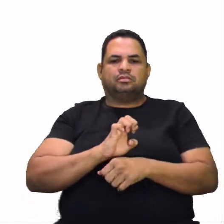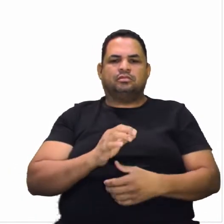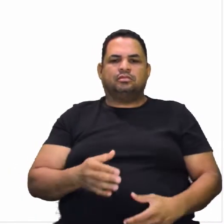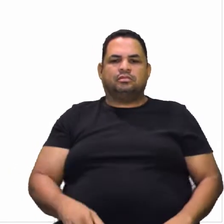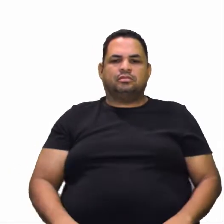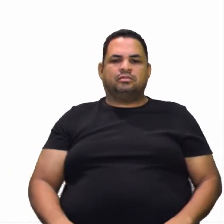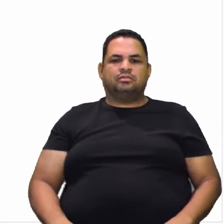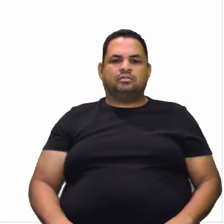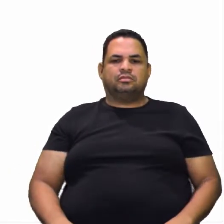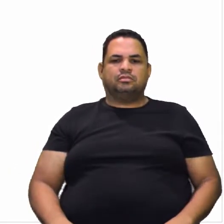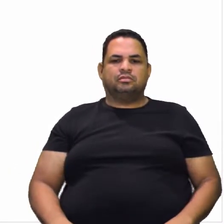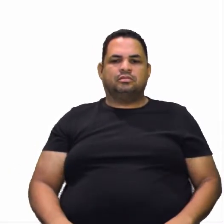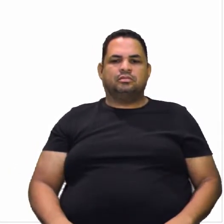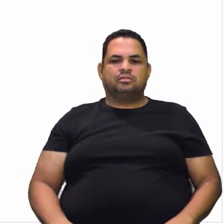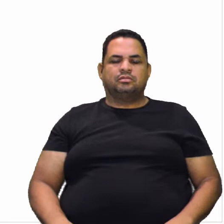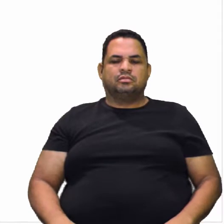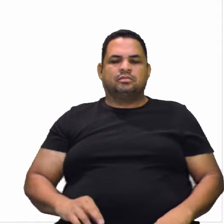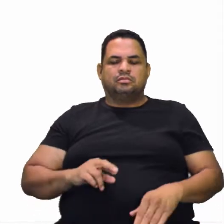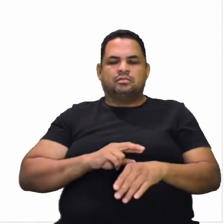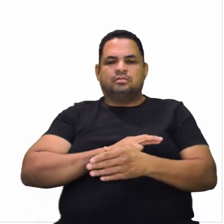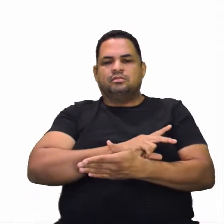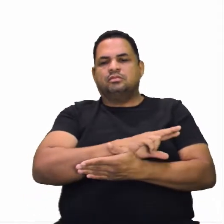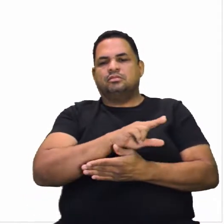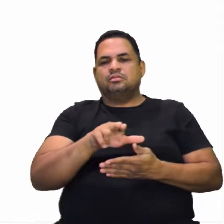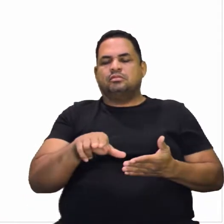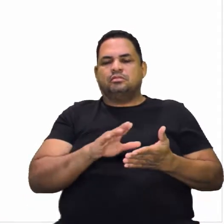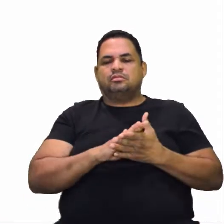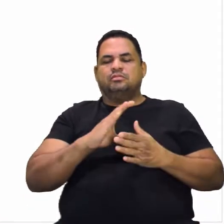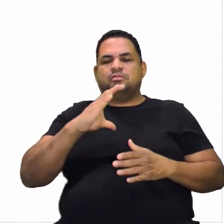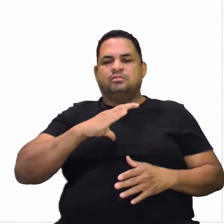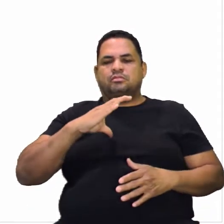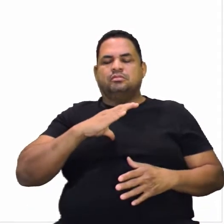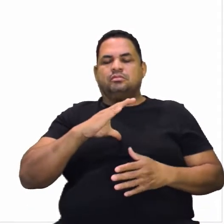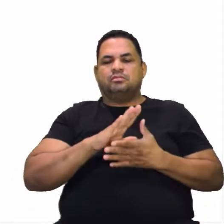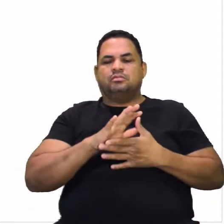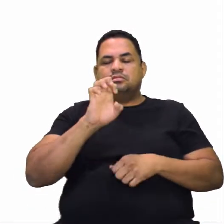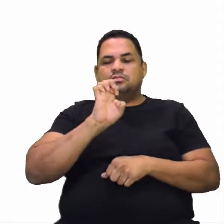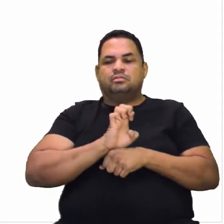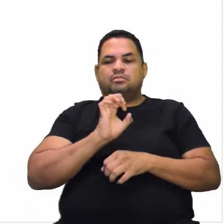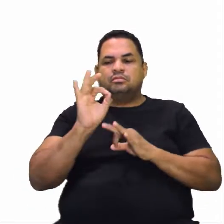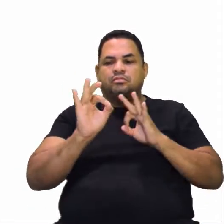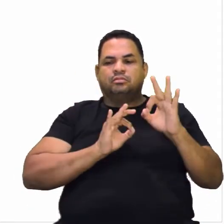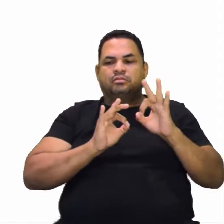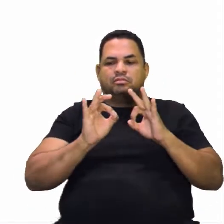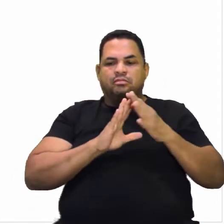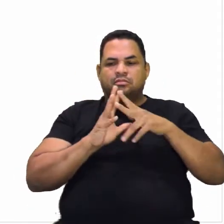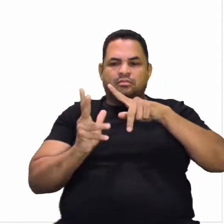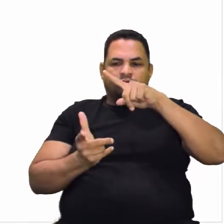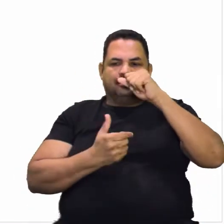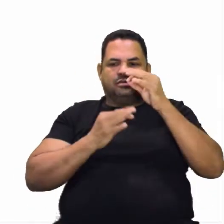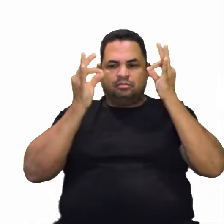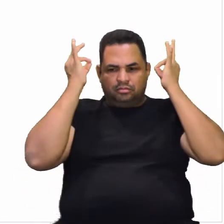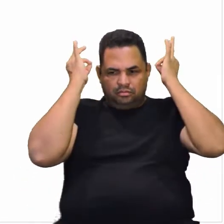insulares. Então, várias cidades-estados aí que formavam esse mundo grego.